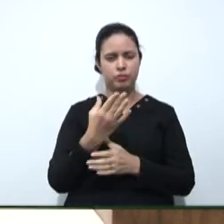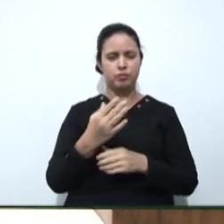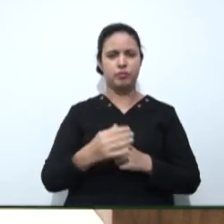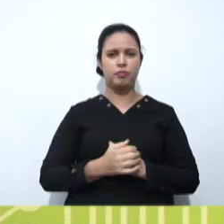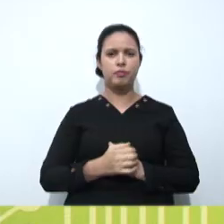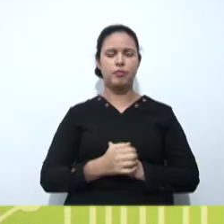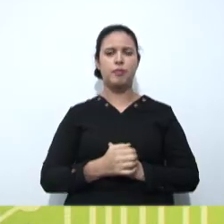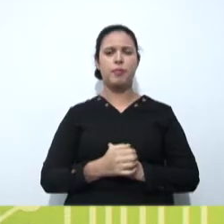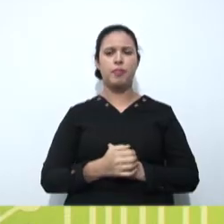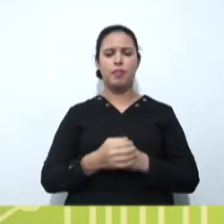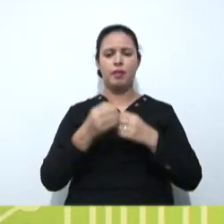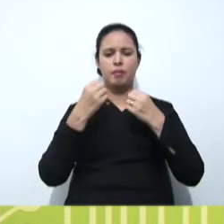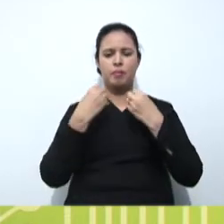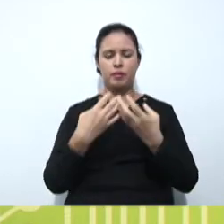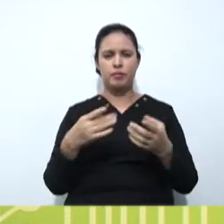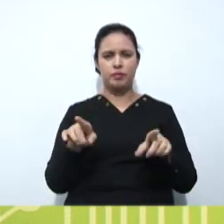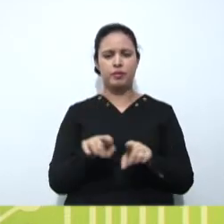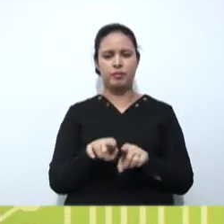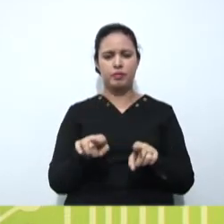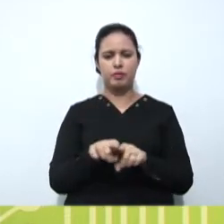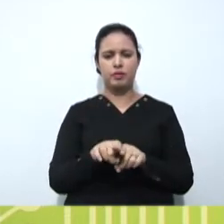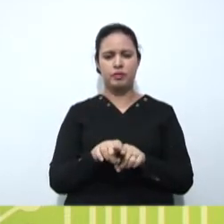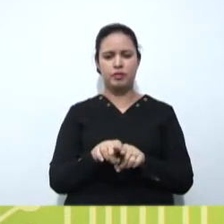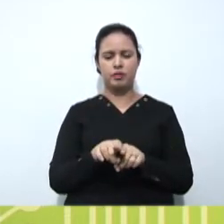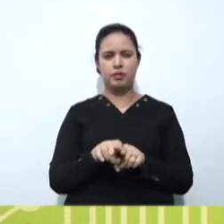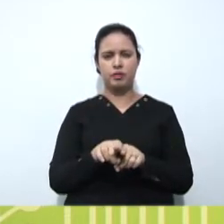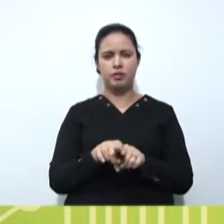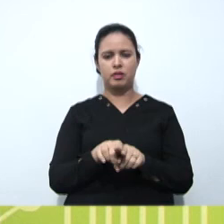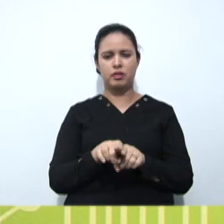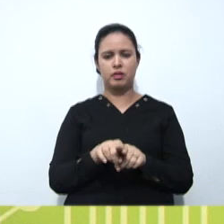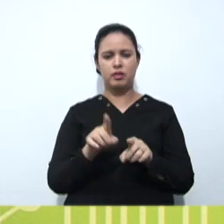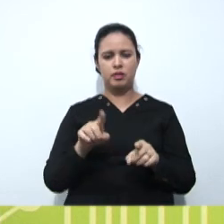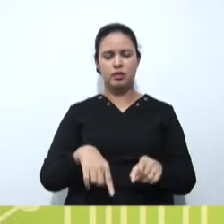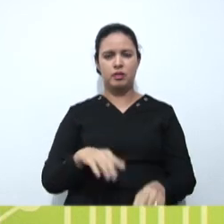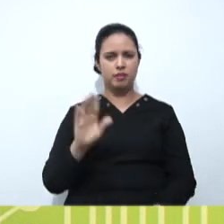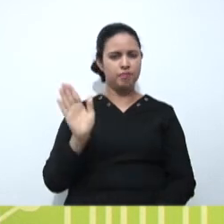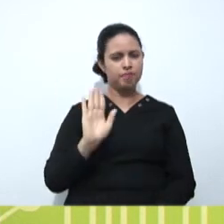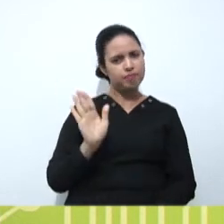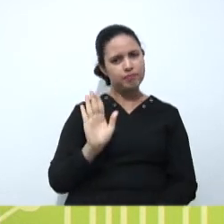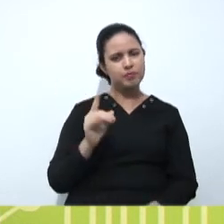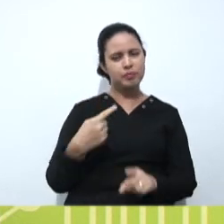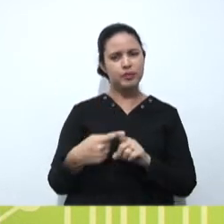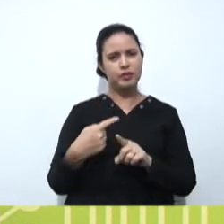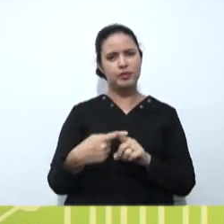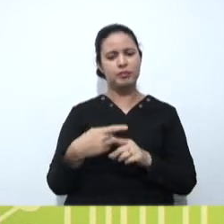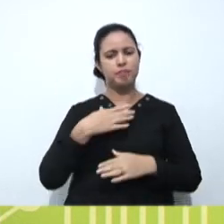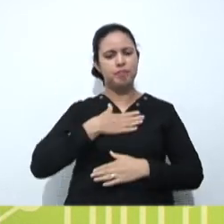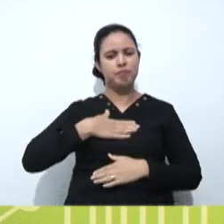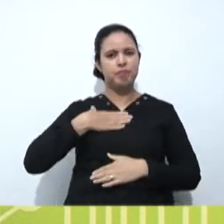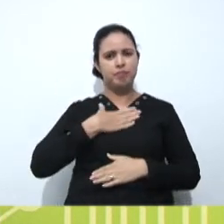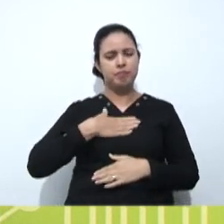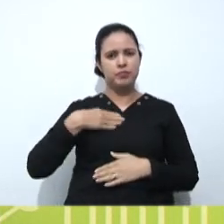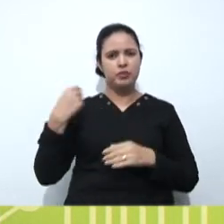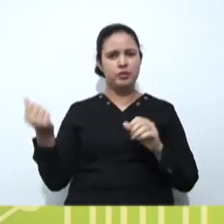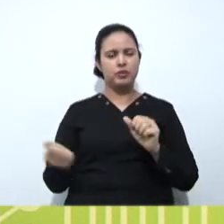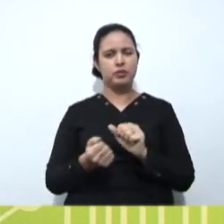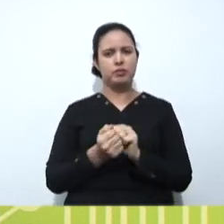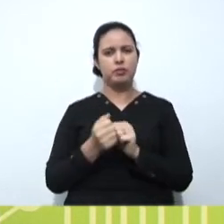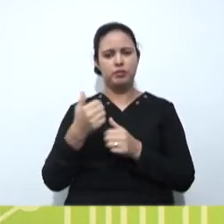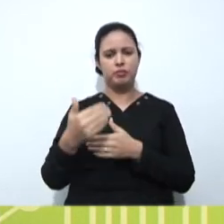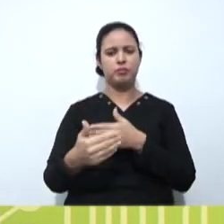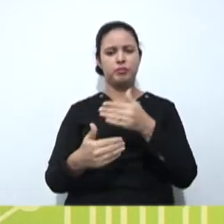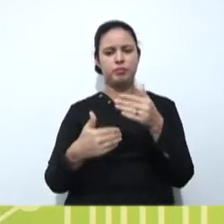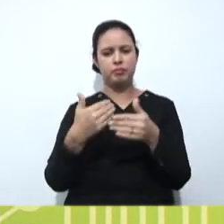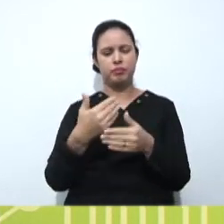professora. Que bom. Eu também já vou aqui começando a me despedir. Para mim foi uma satisfação passar por esse processo todo